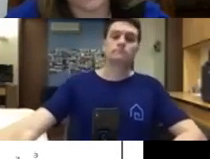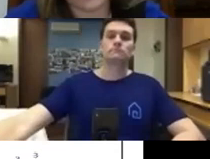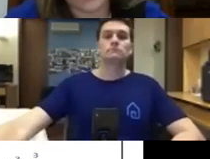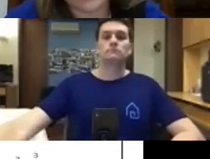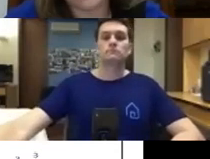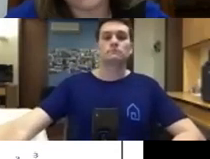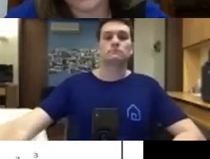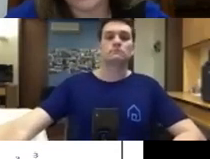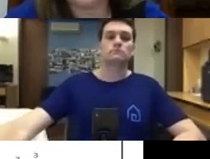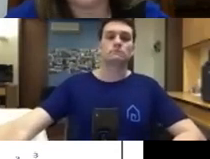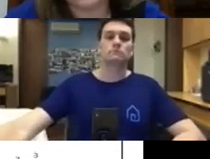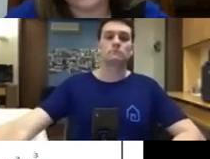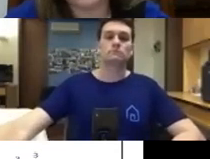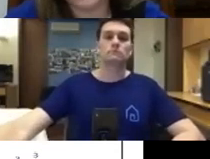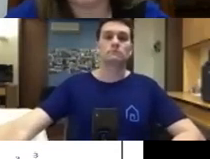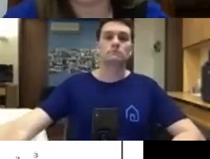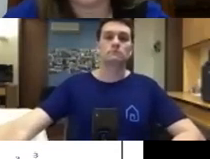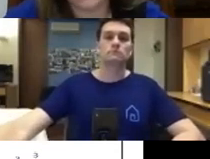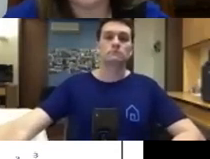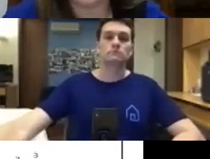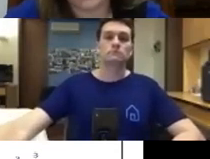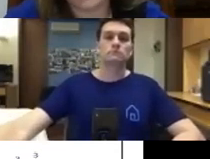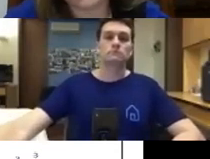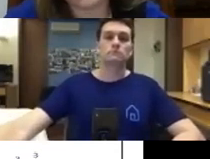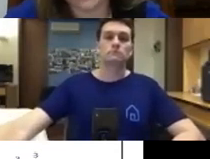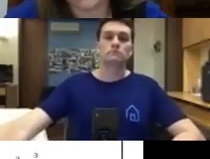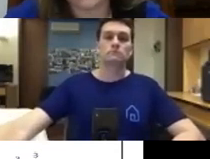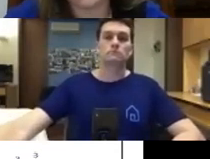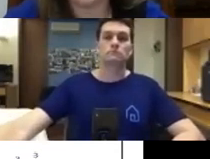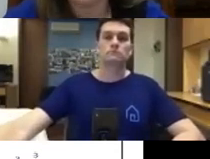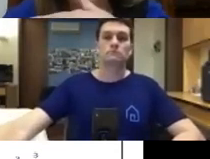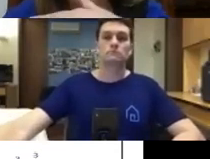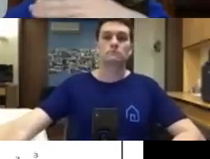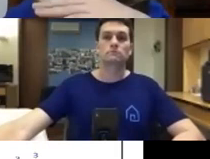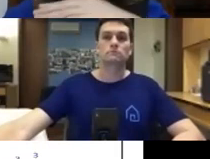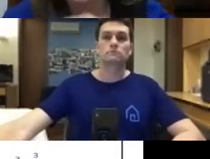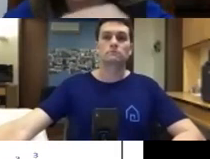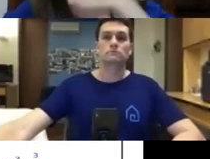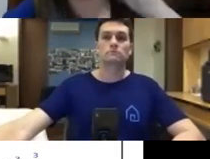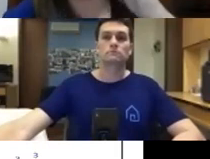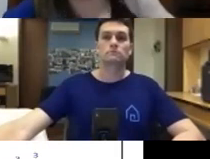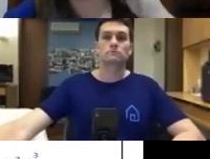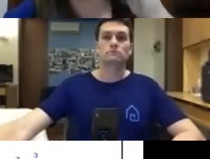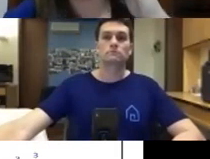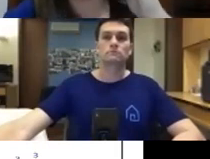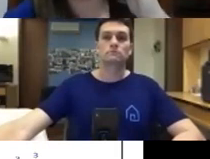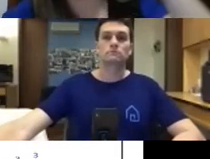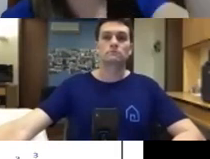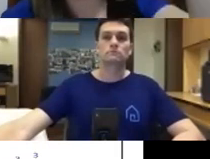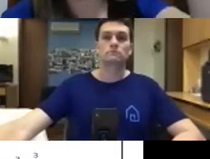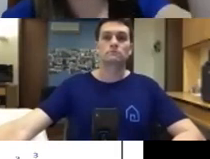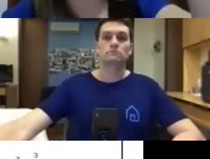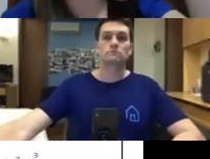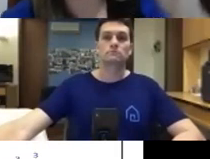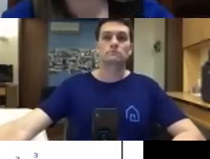a extração a 10 milímetros, 20 milímetros, 30 e 40, né? Que era para saber se atingiu a armadura e se